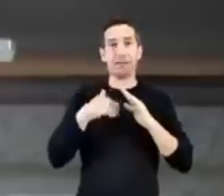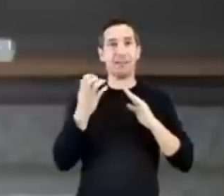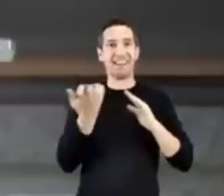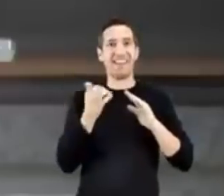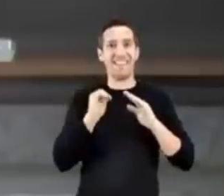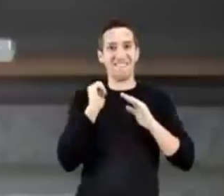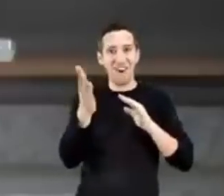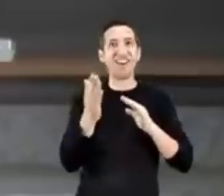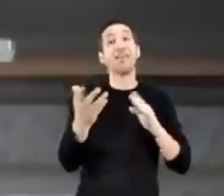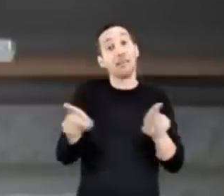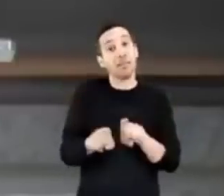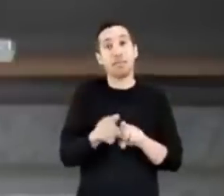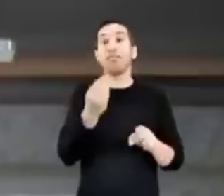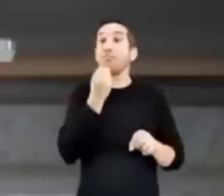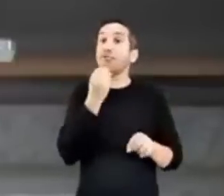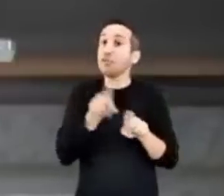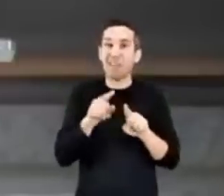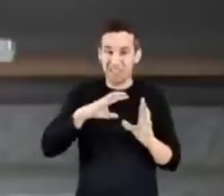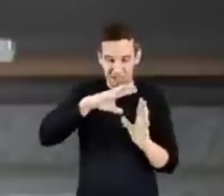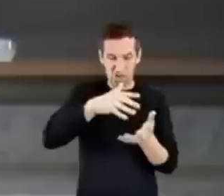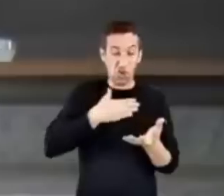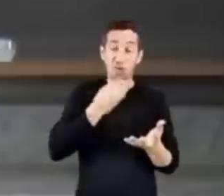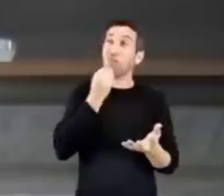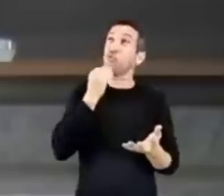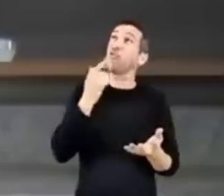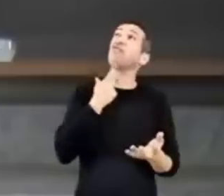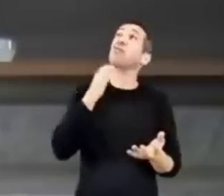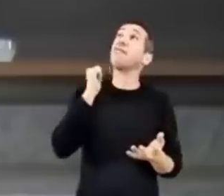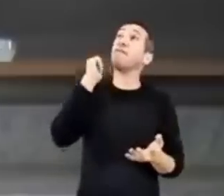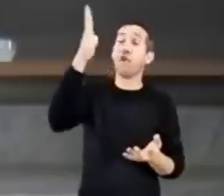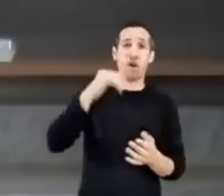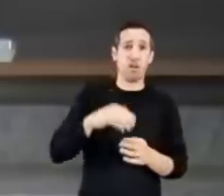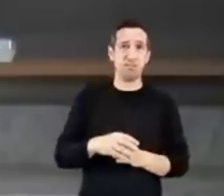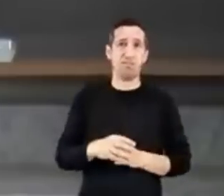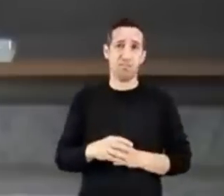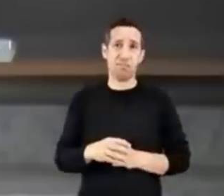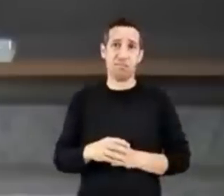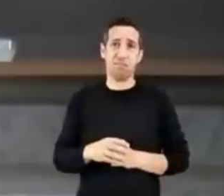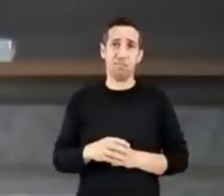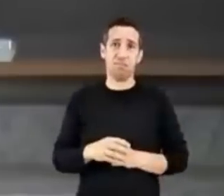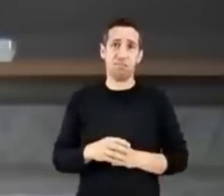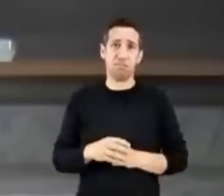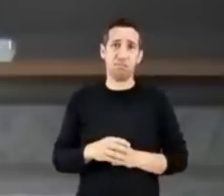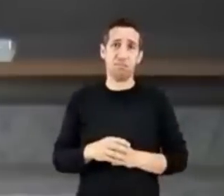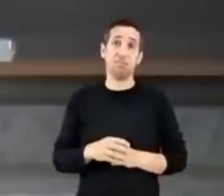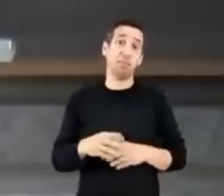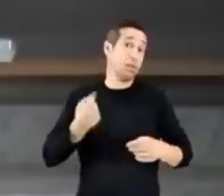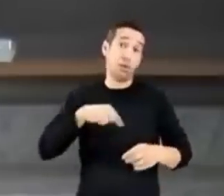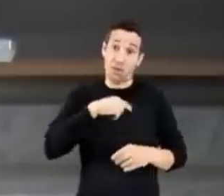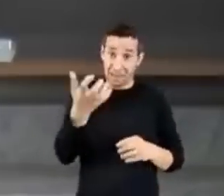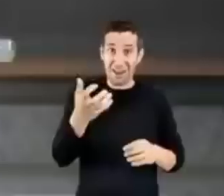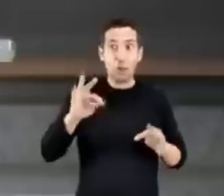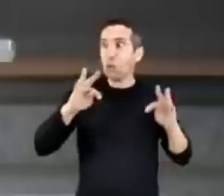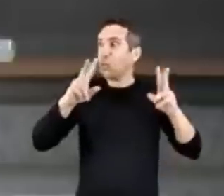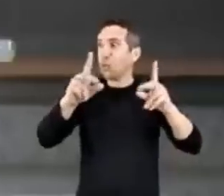céu logo tanto quanto as pessoas têm esse desejo louco sair de casa porque nós todos queremos sair de casa